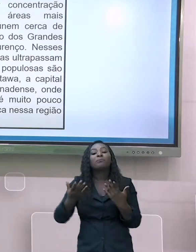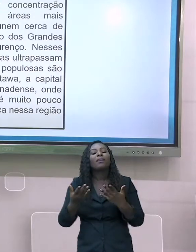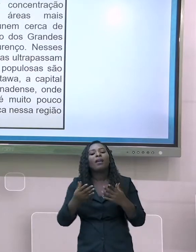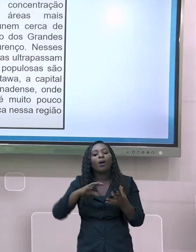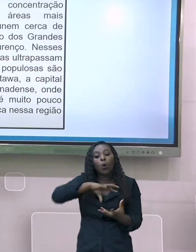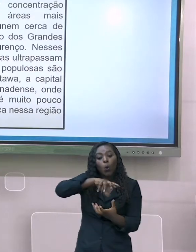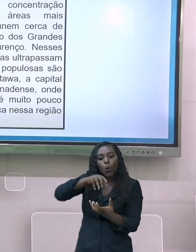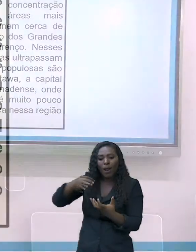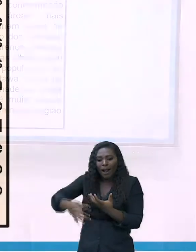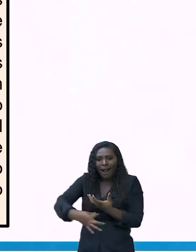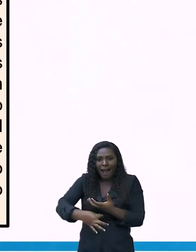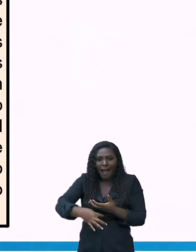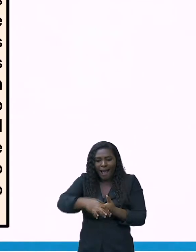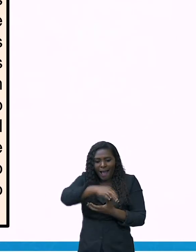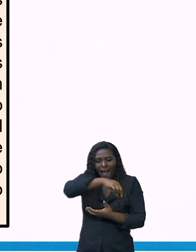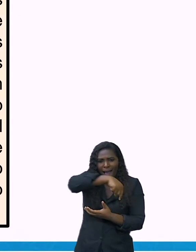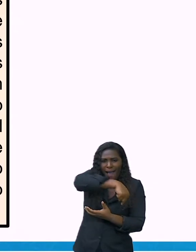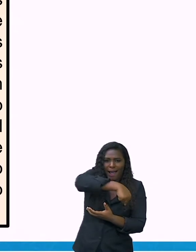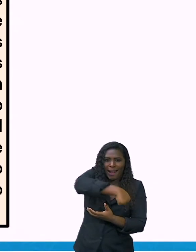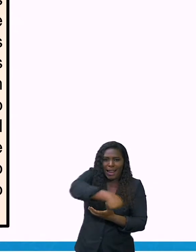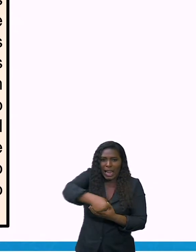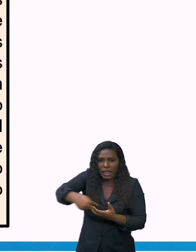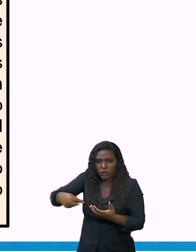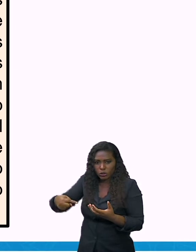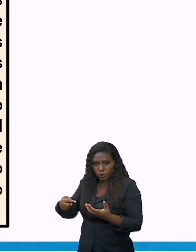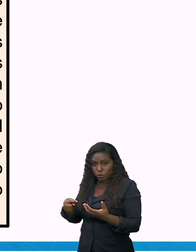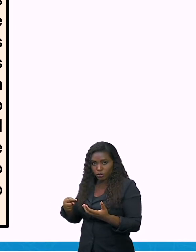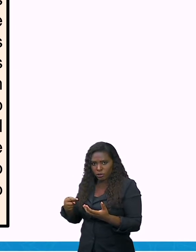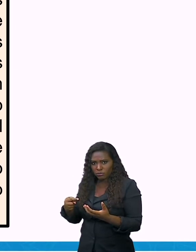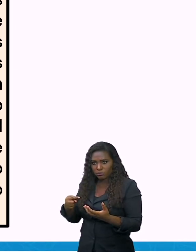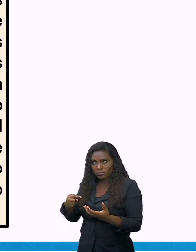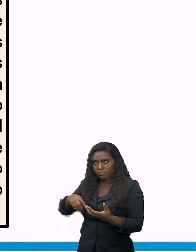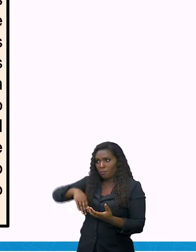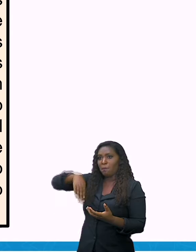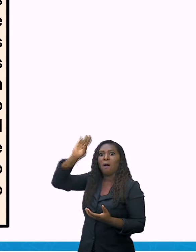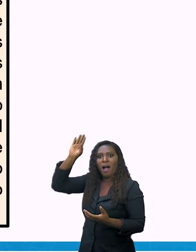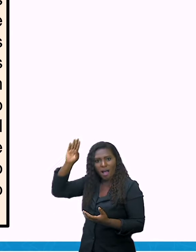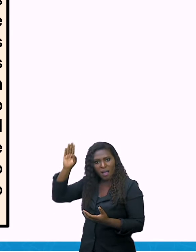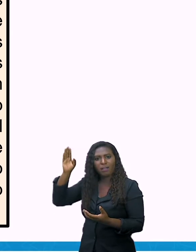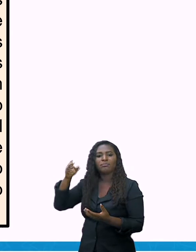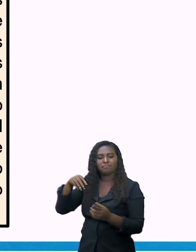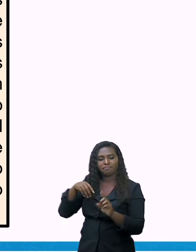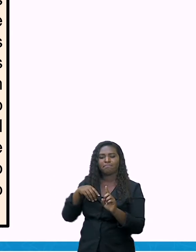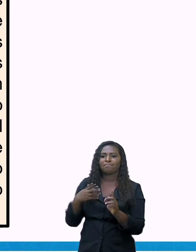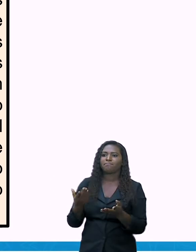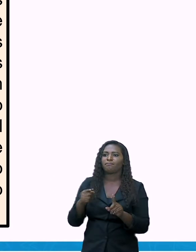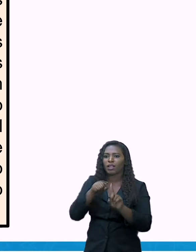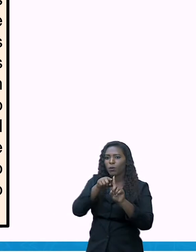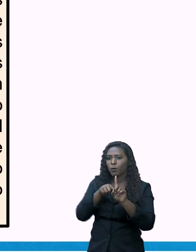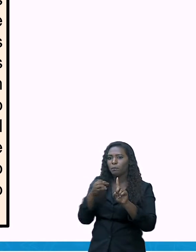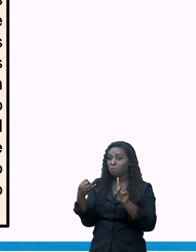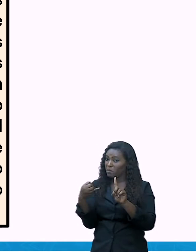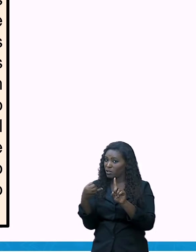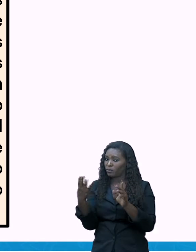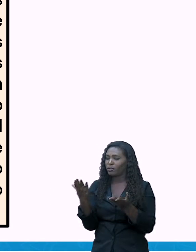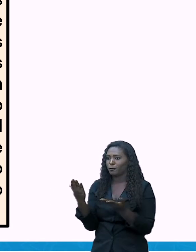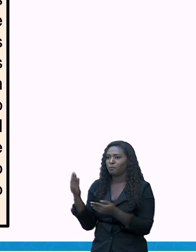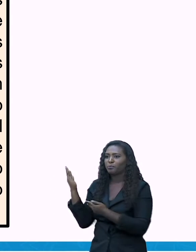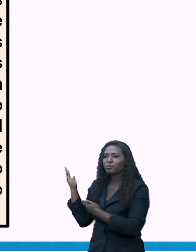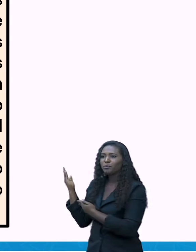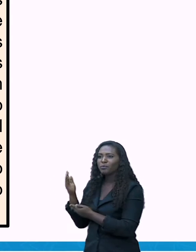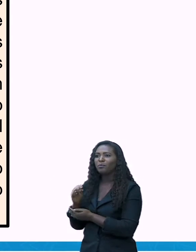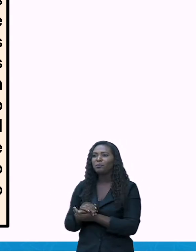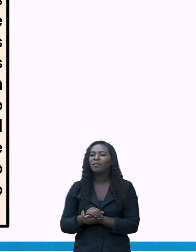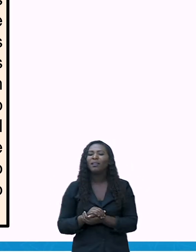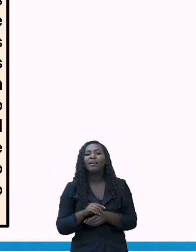Ao longo da fronteira com os Estados Unidos, onde as condições climáticas são mais amenas,